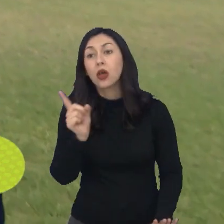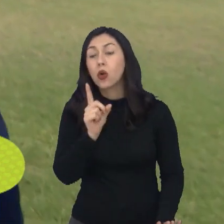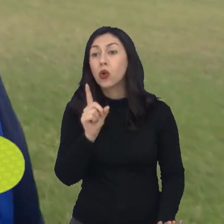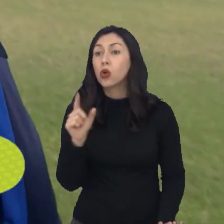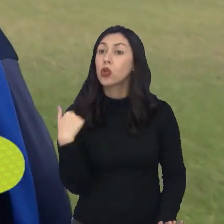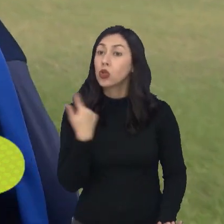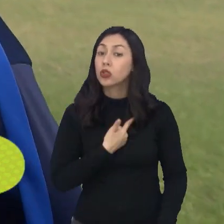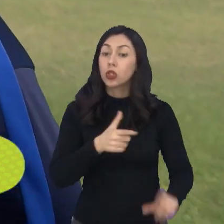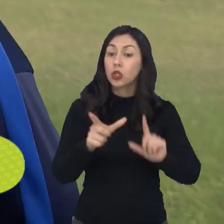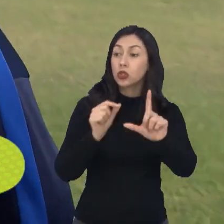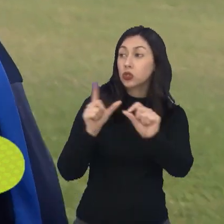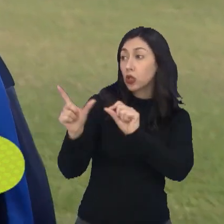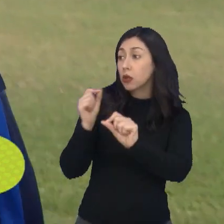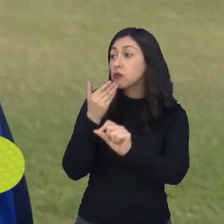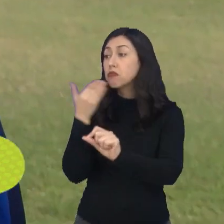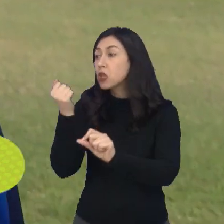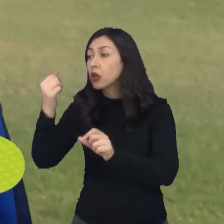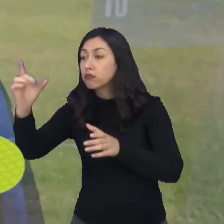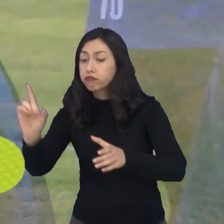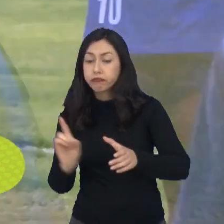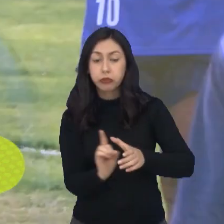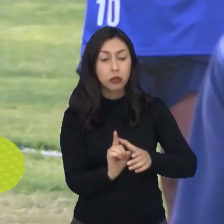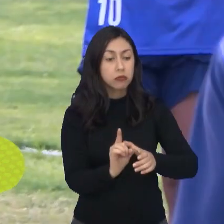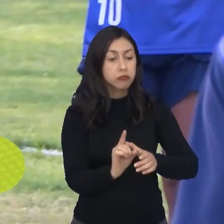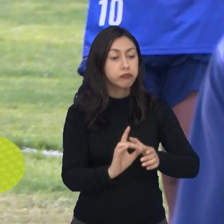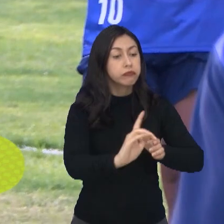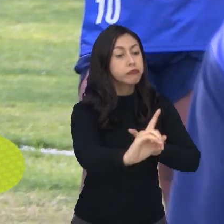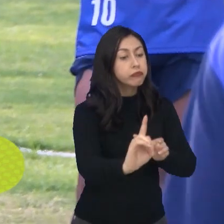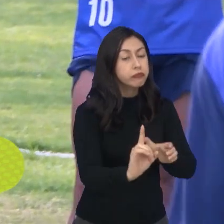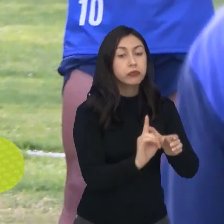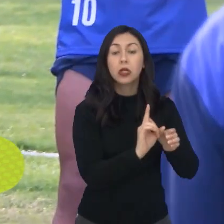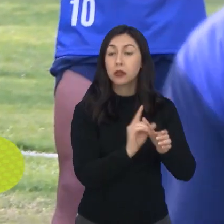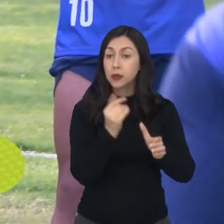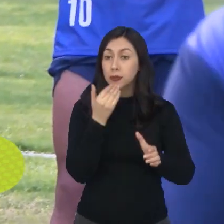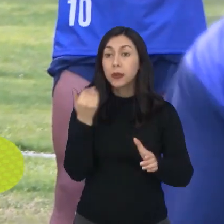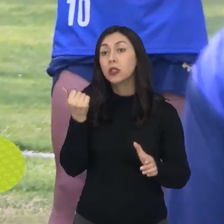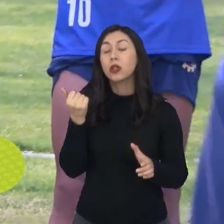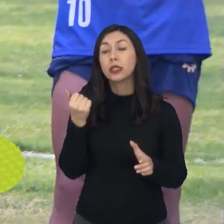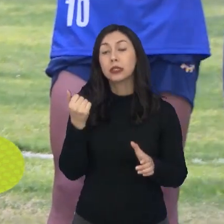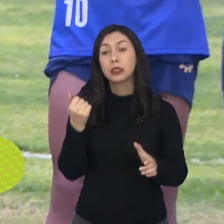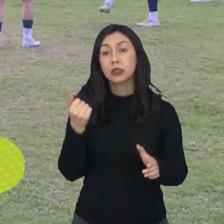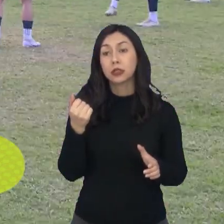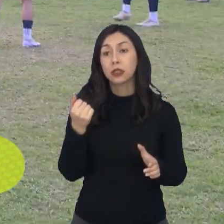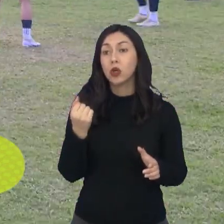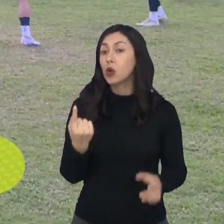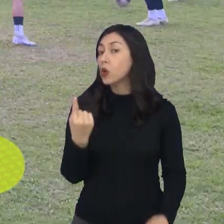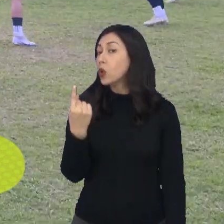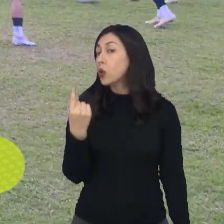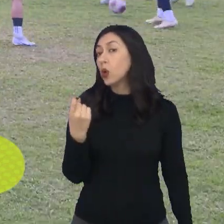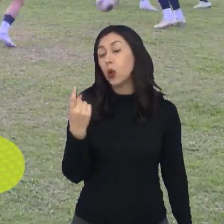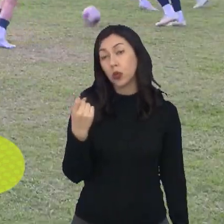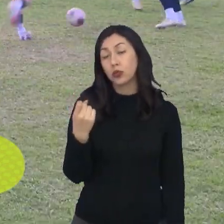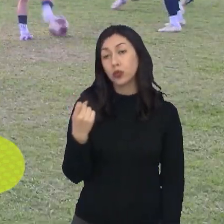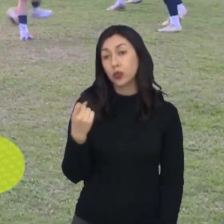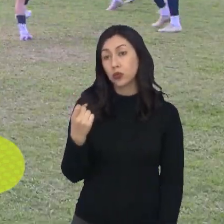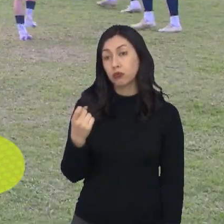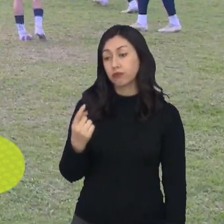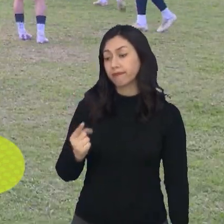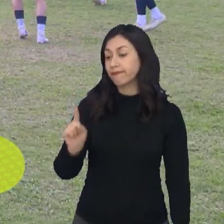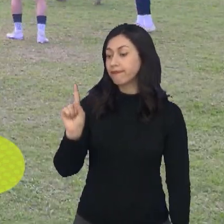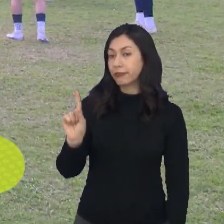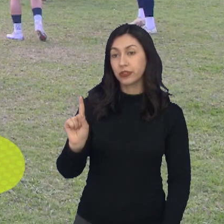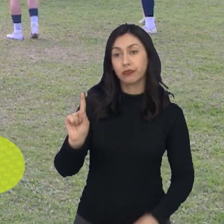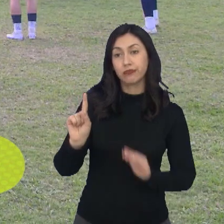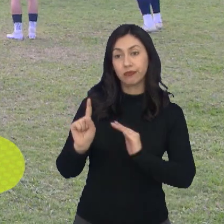os melhores para esse jogo. Então a gente vai colocar os melhores para esse jogo. Nós temos aí o único jogador suspenso é o Abreu, né,